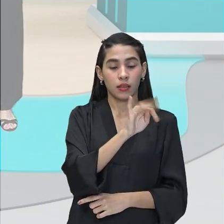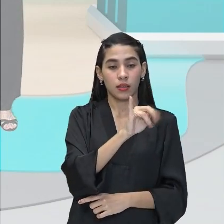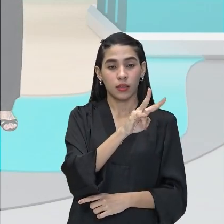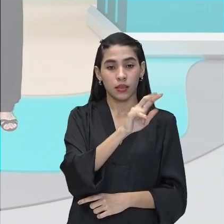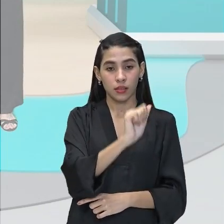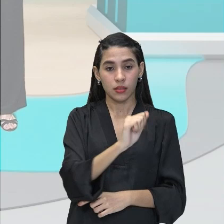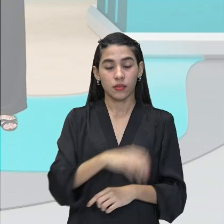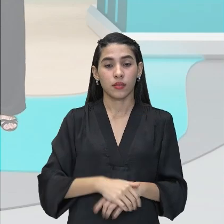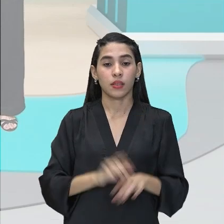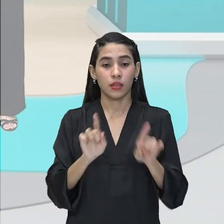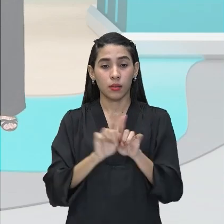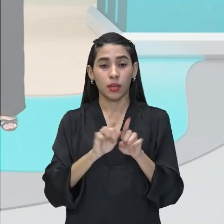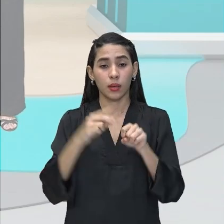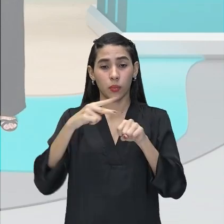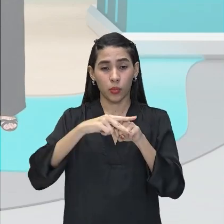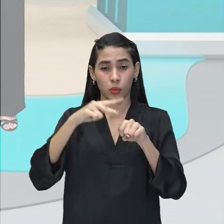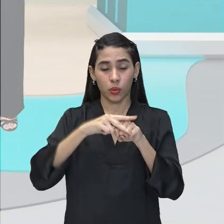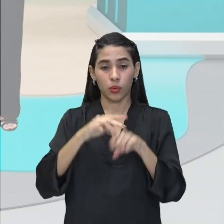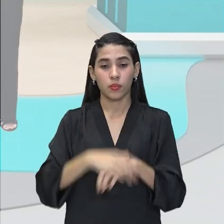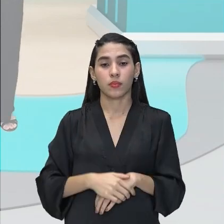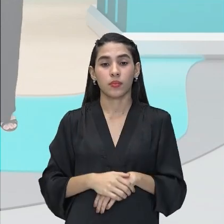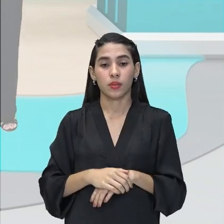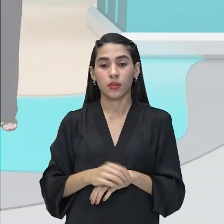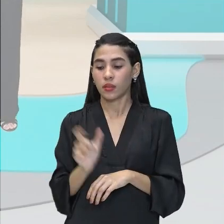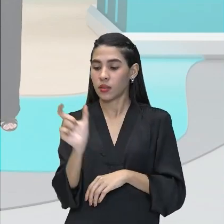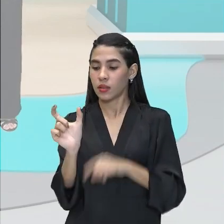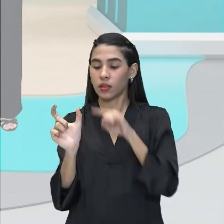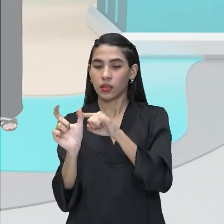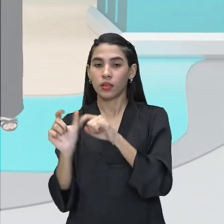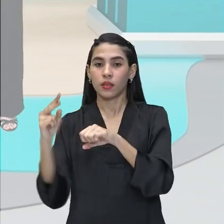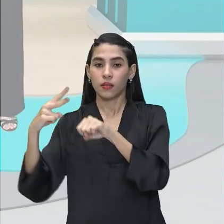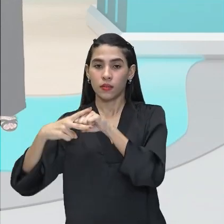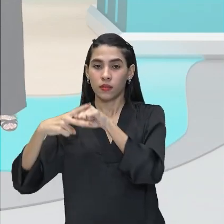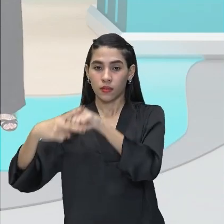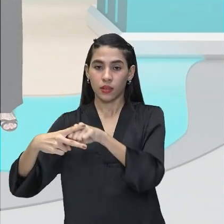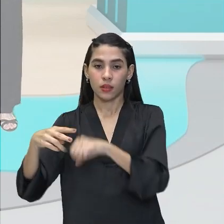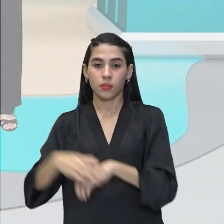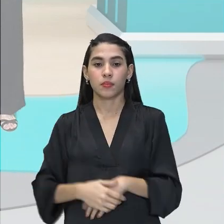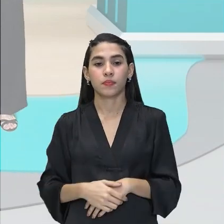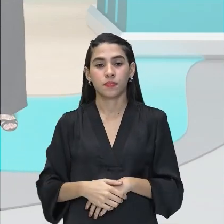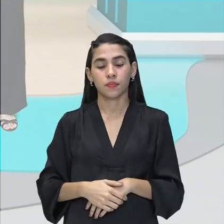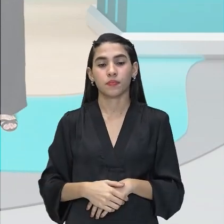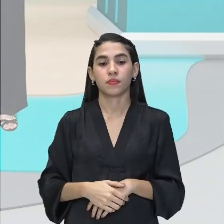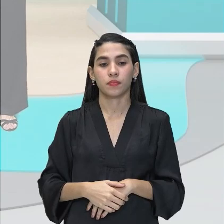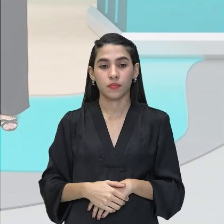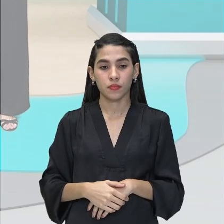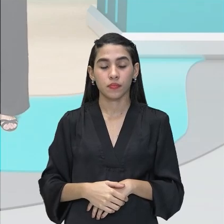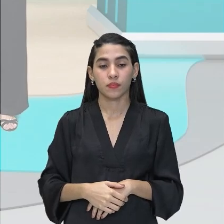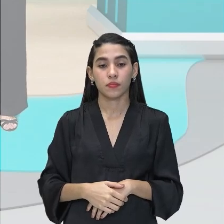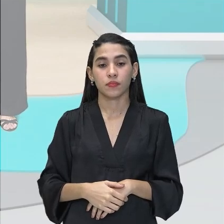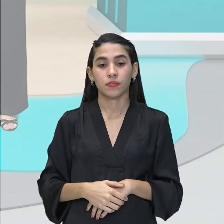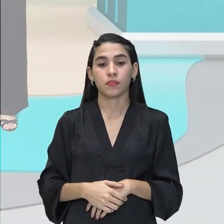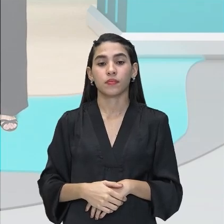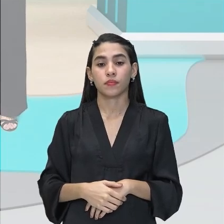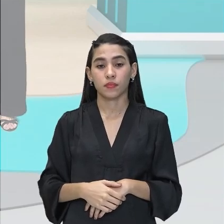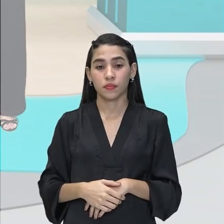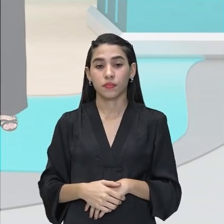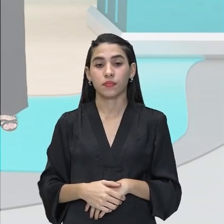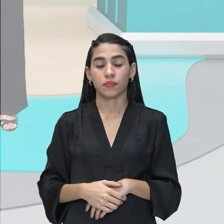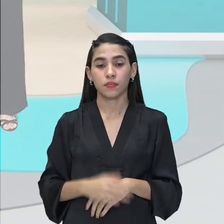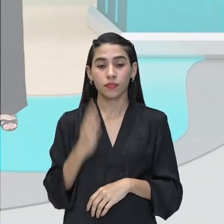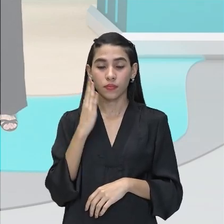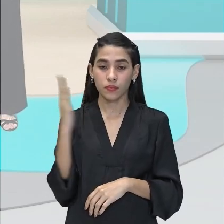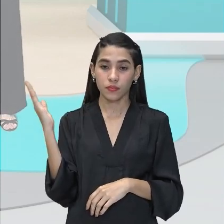ao verbo. E aí nós temos a palavra atrativa. Então, é a forma como ele pode aparecer. Verbo, pronome, palavra